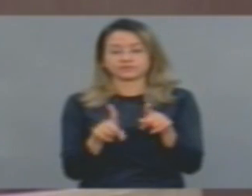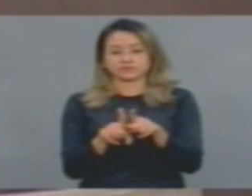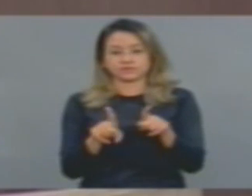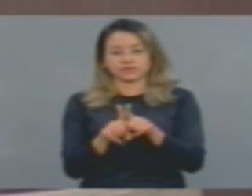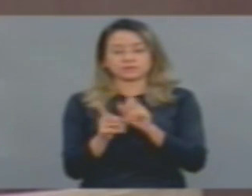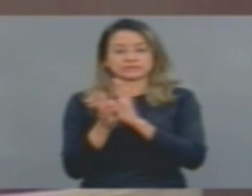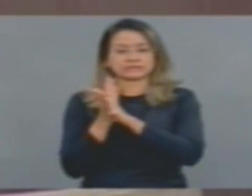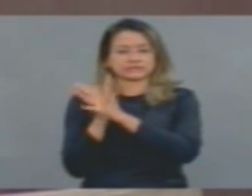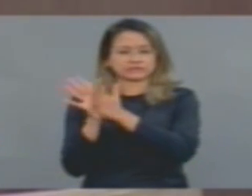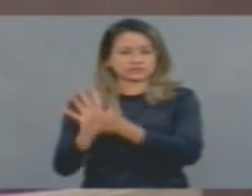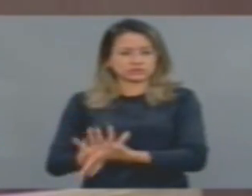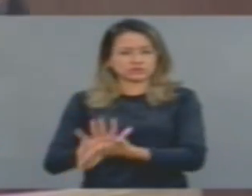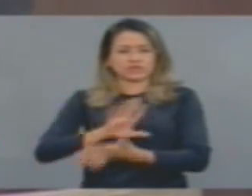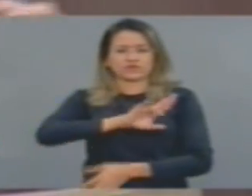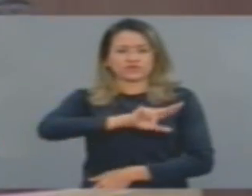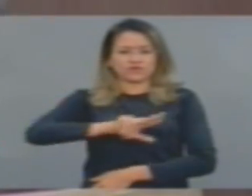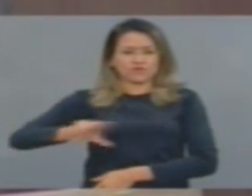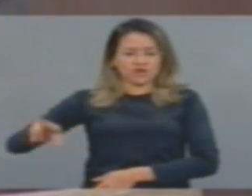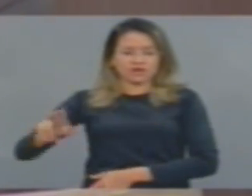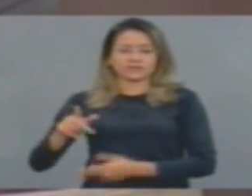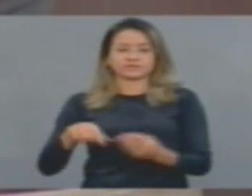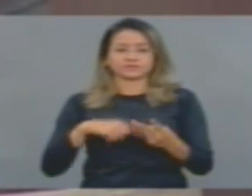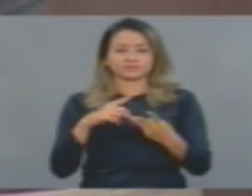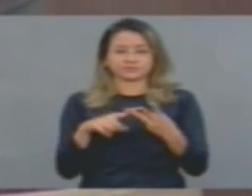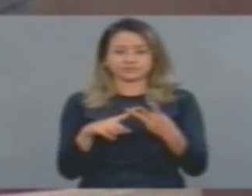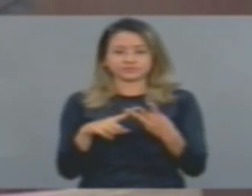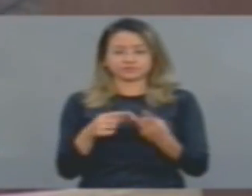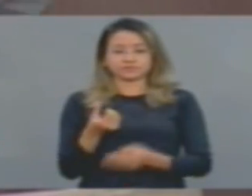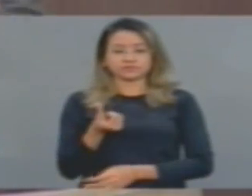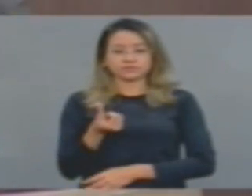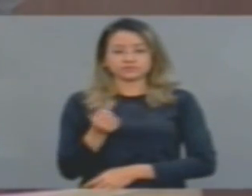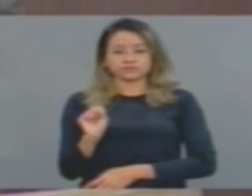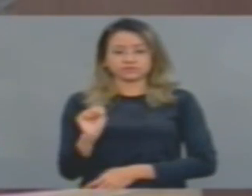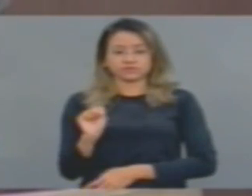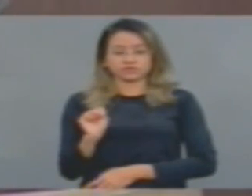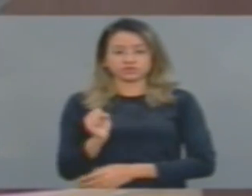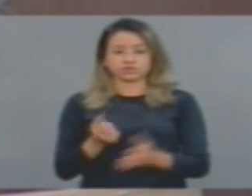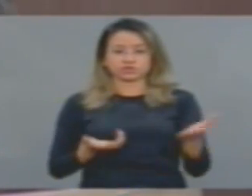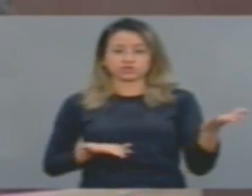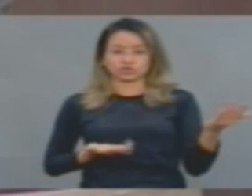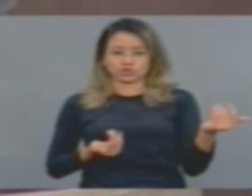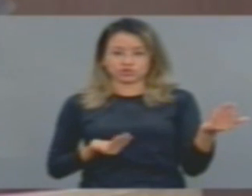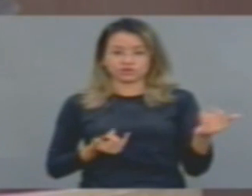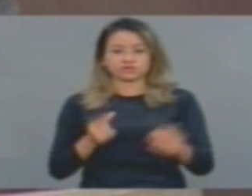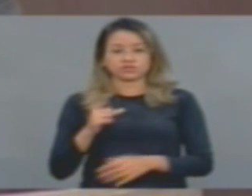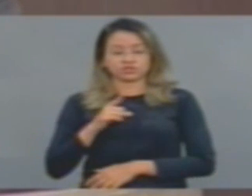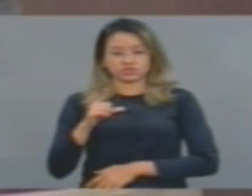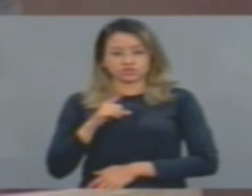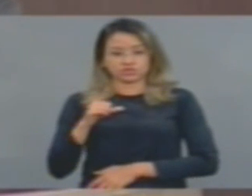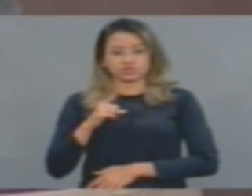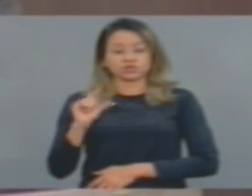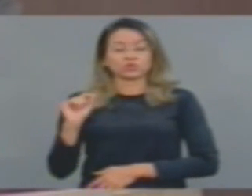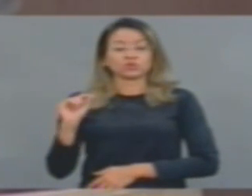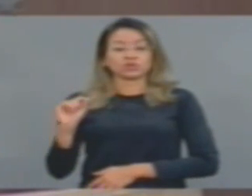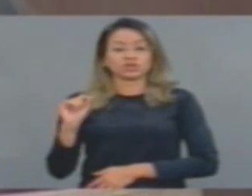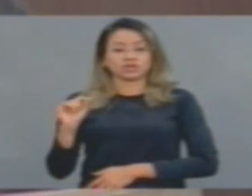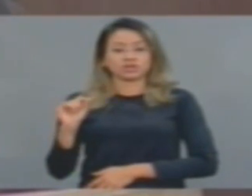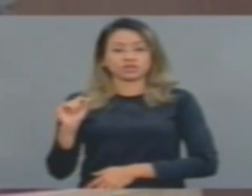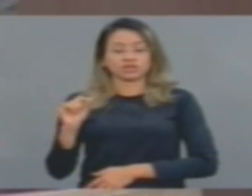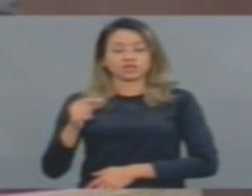destruição de vários equipamentos, fuga de 68 adolescentes, o São Miguel tinha